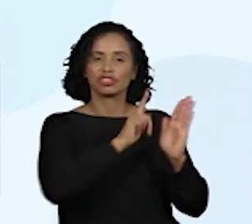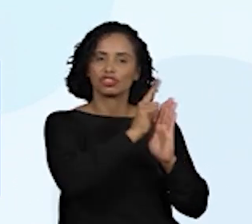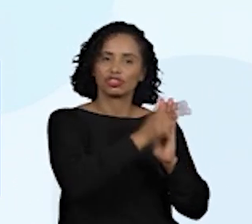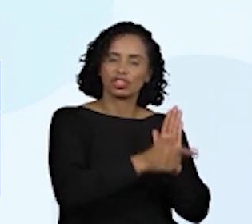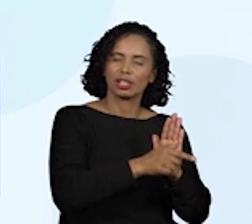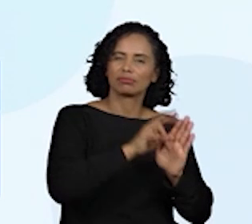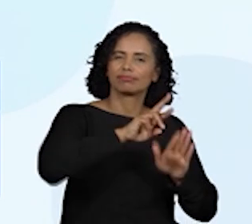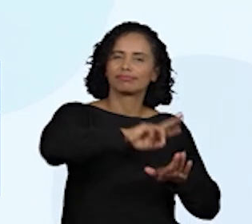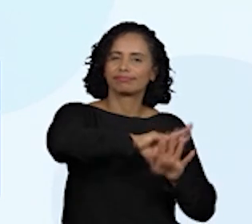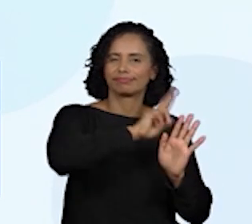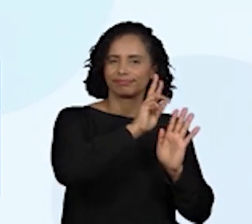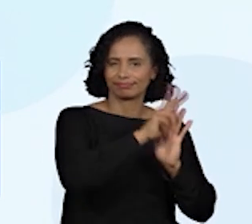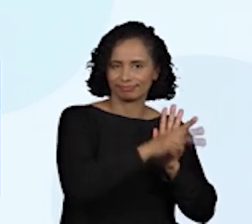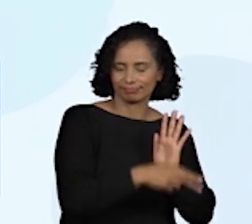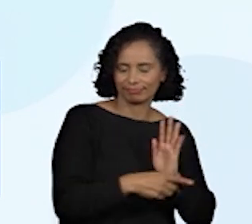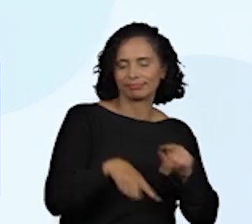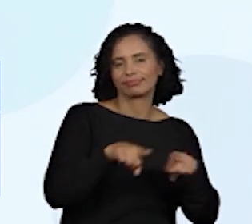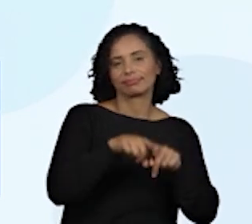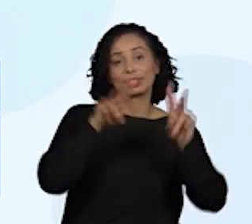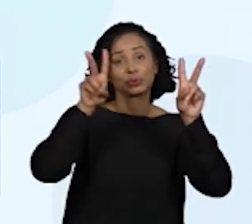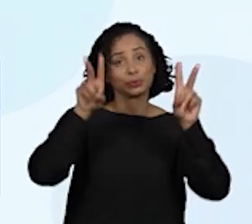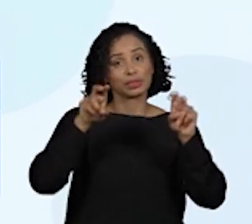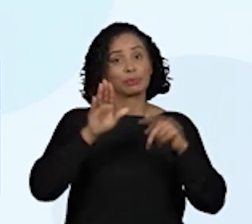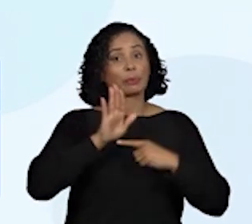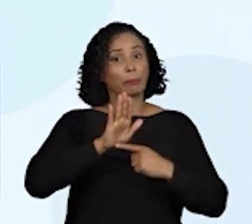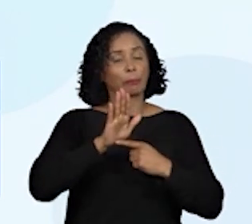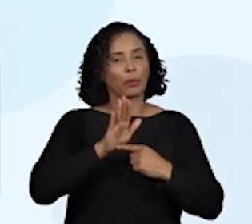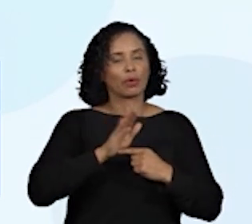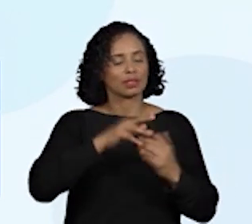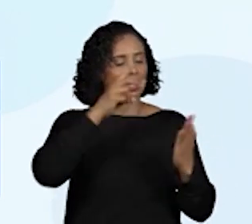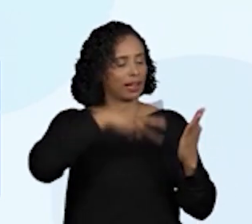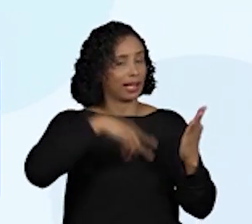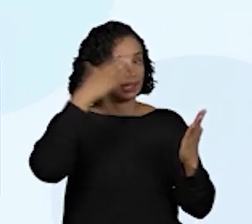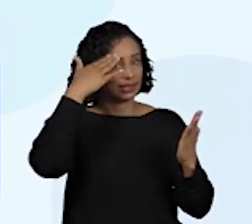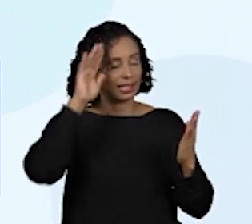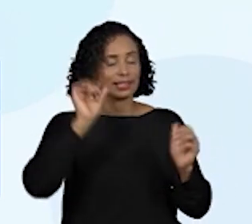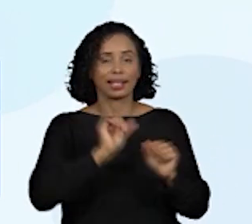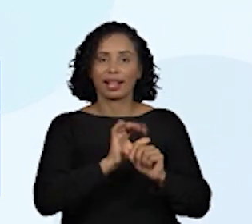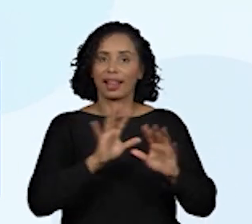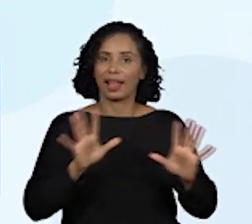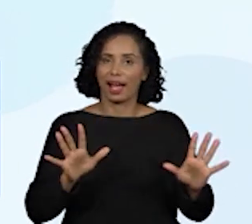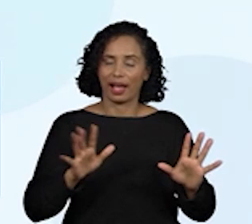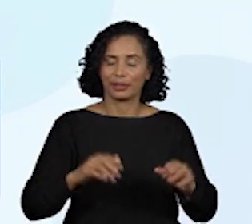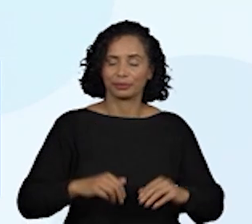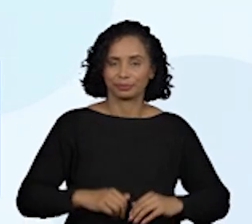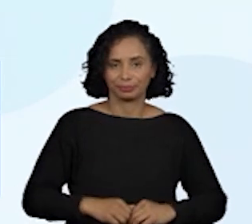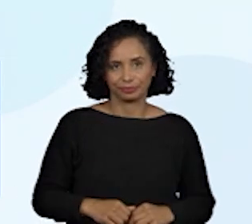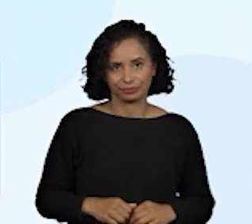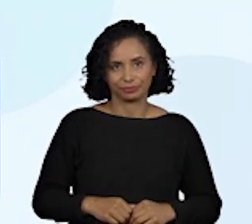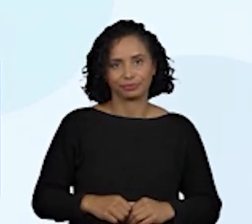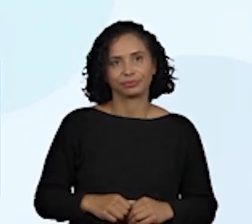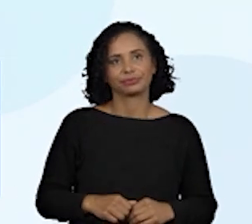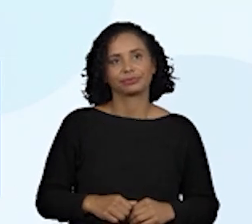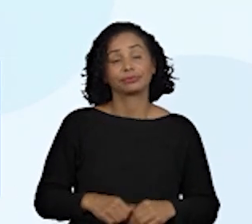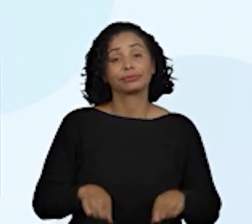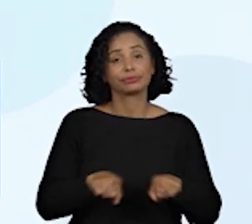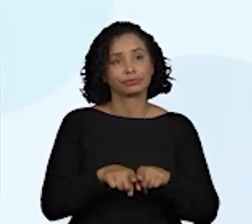Assunto-tema, demonstrando compreensão global. A tela seguinte é a